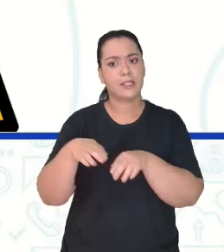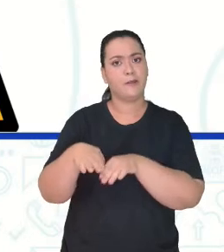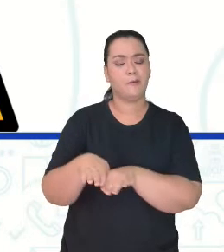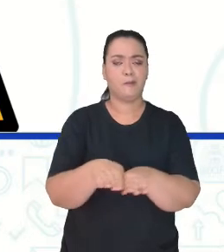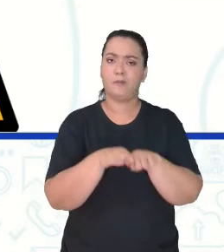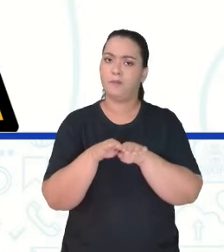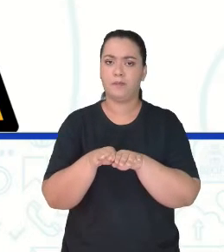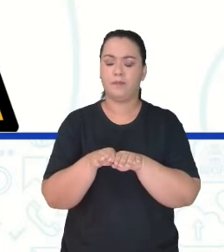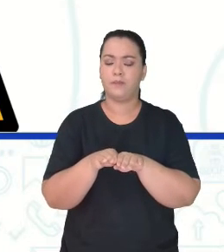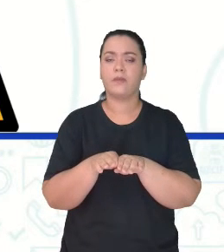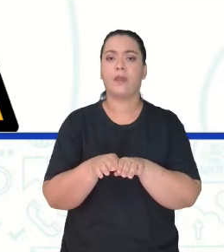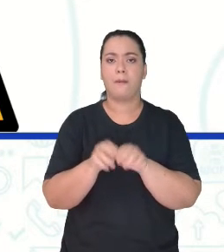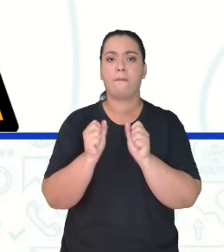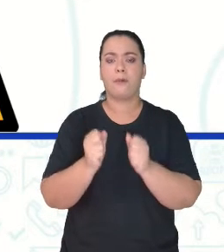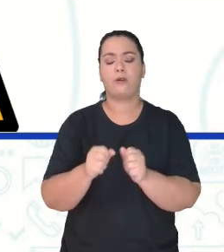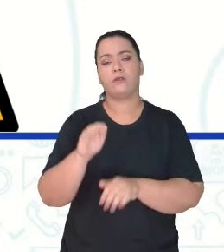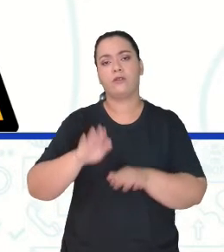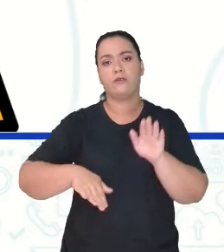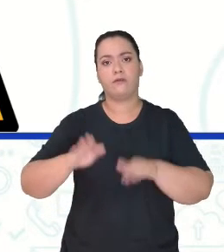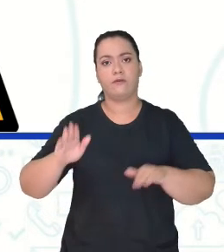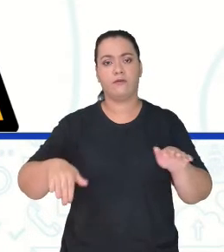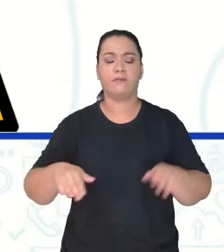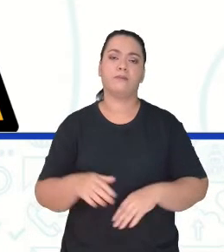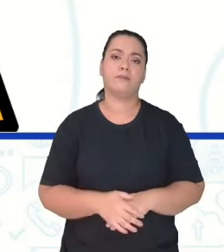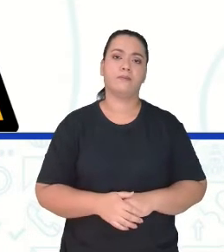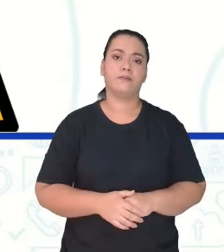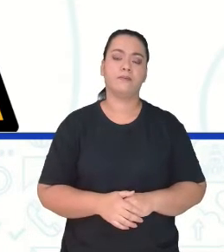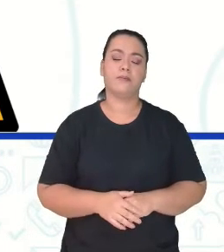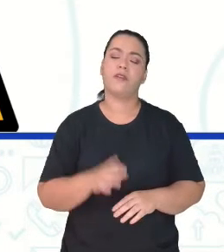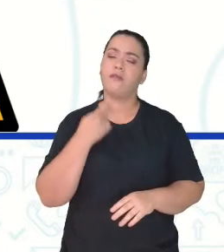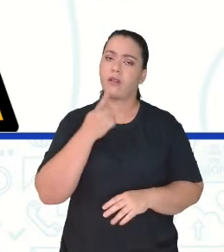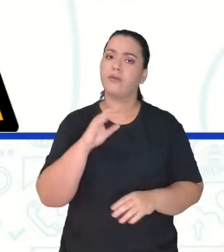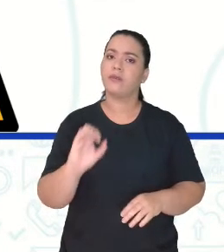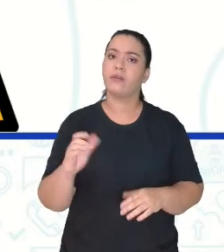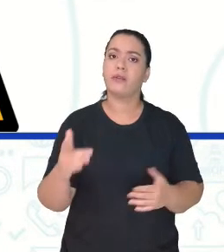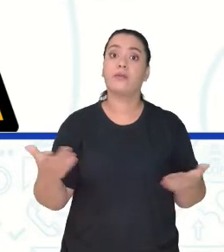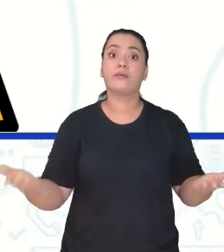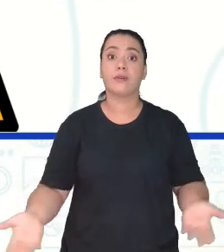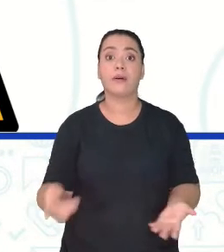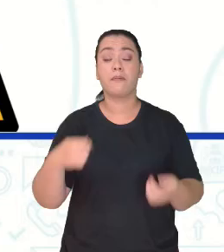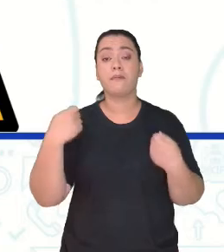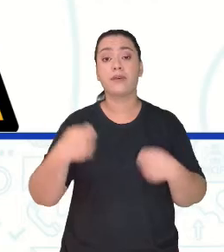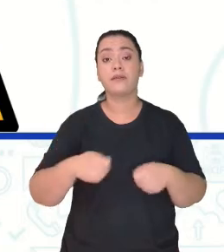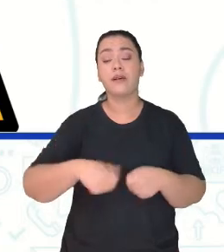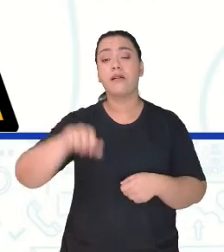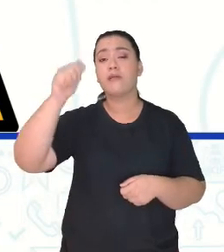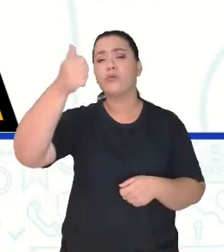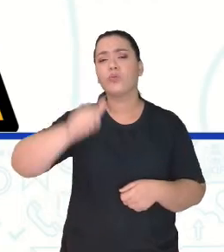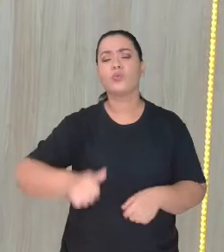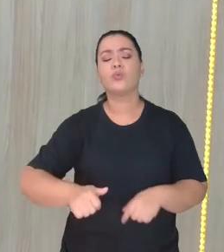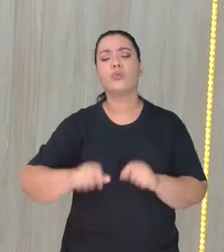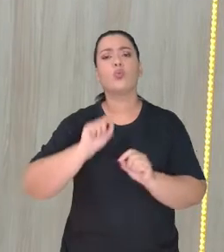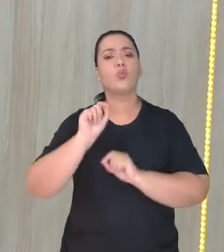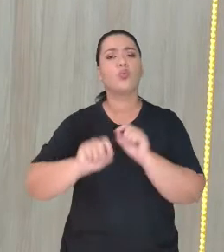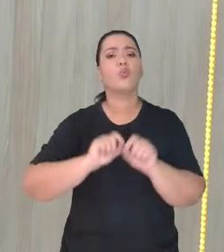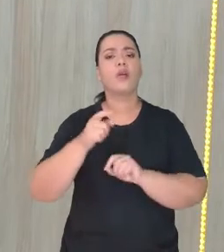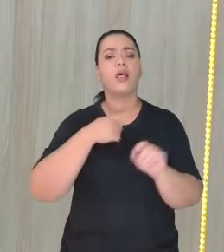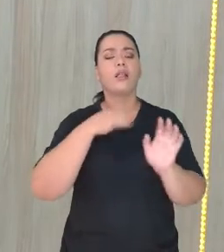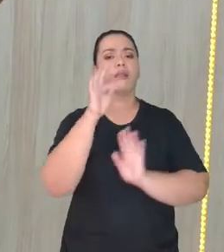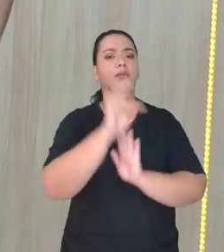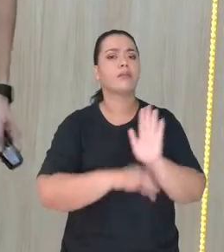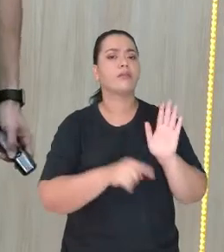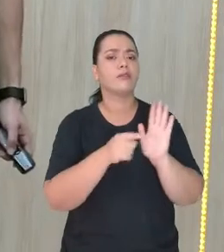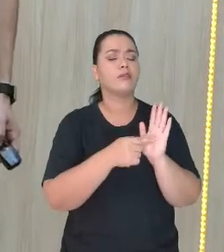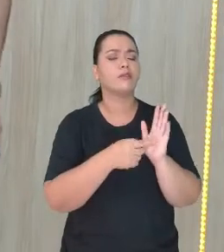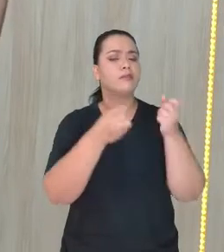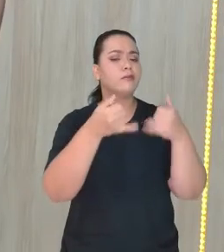de forma igualitária, tá bom? Claro, a gente precisa analisar aí o que diz o texto, o que